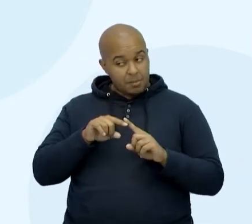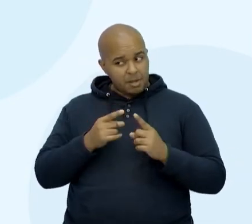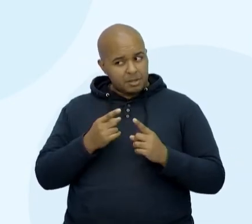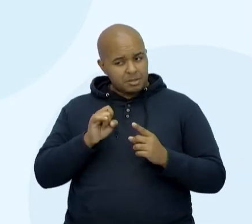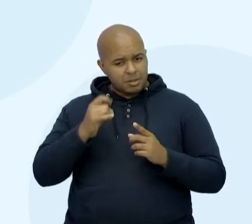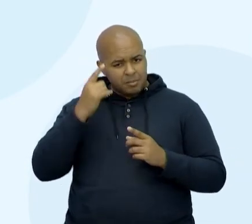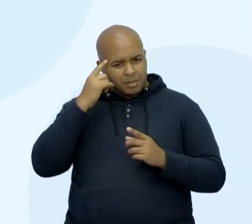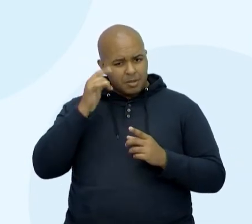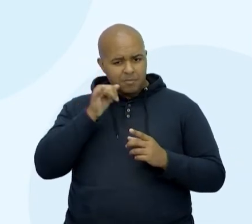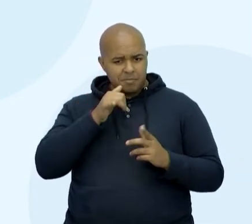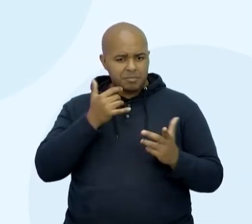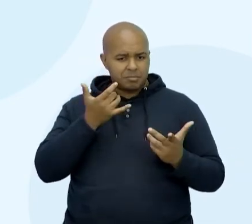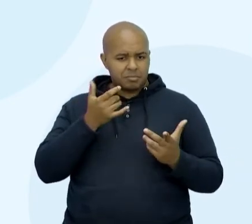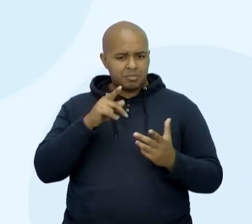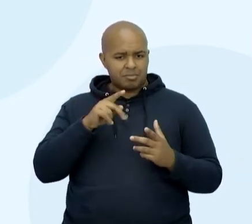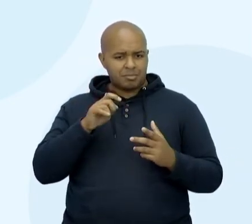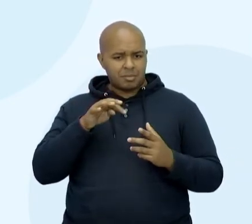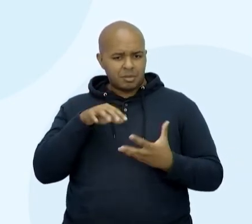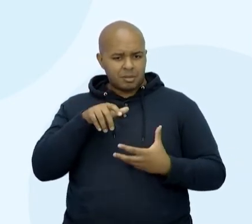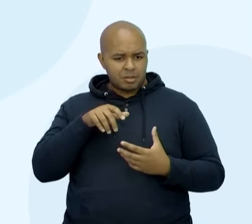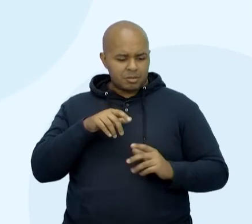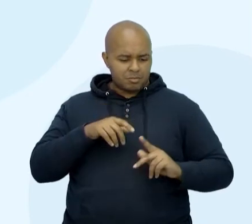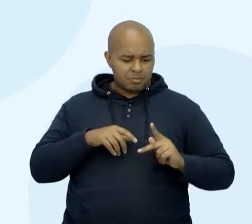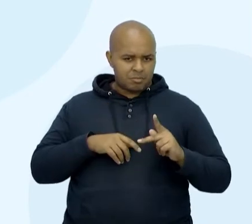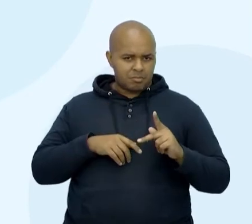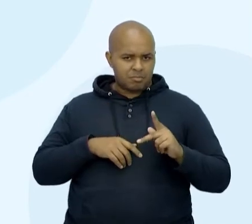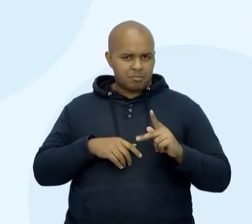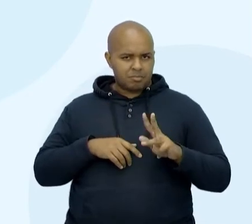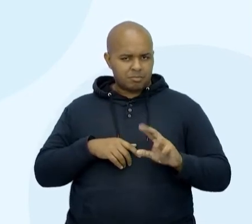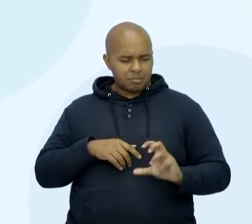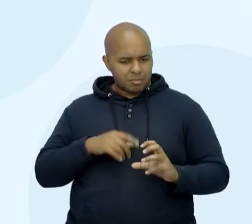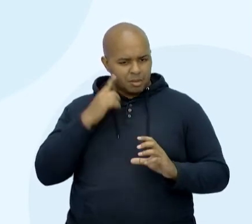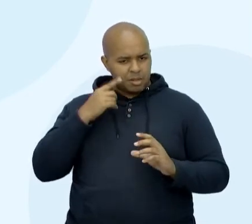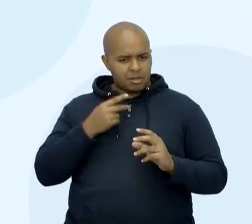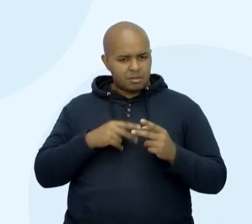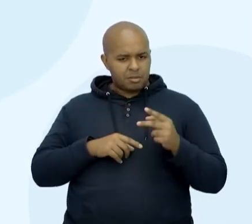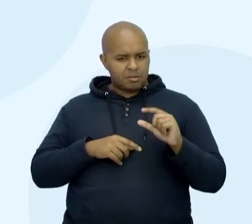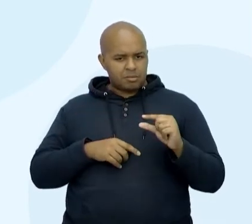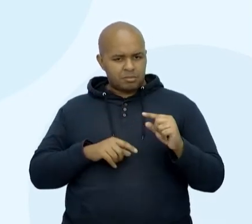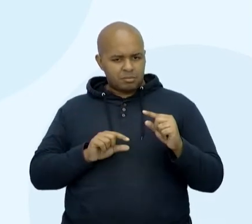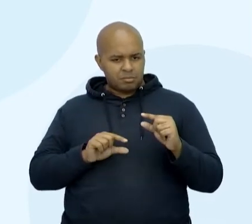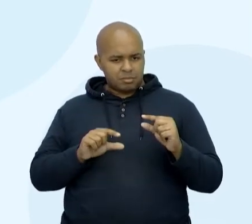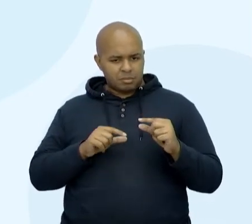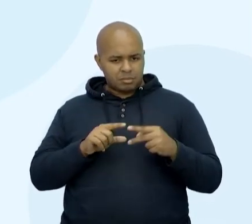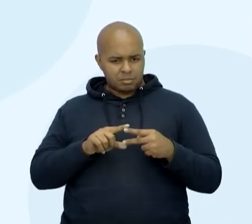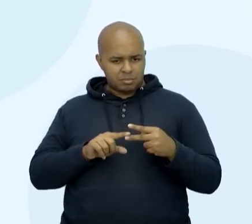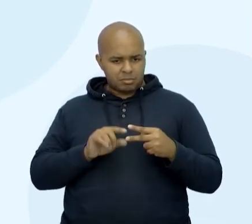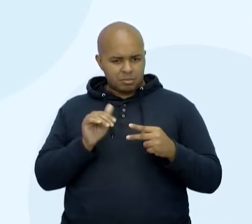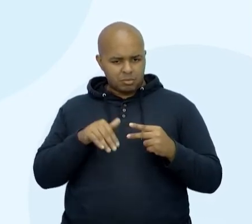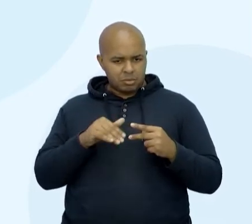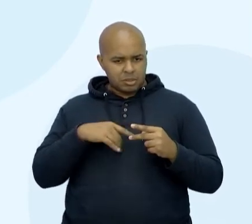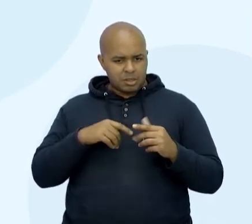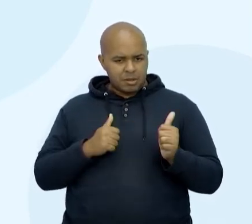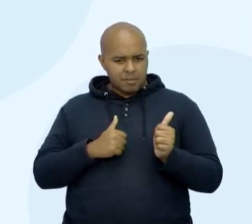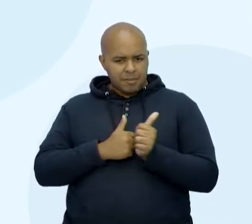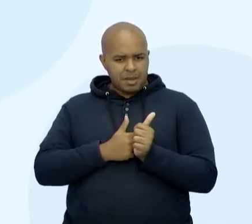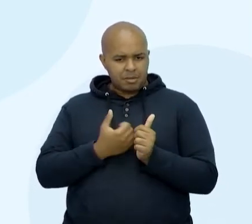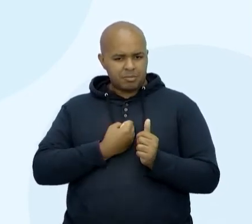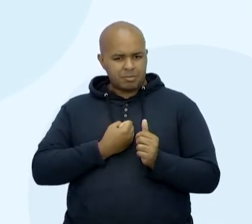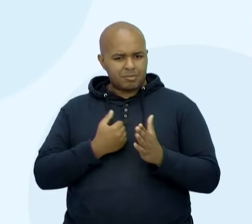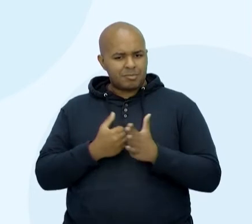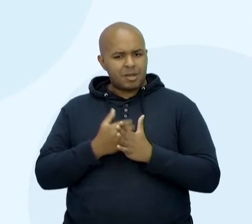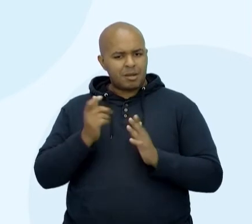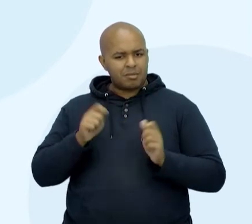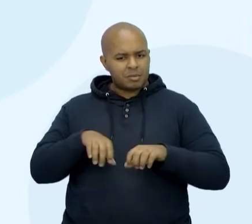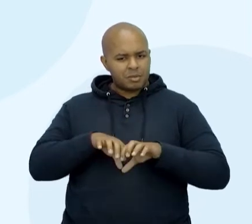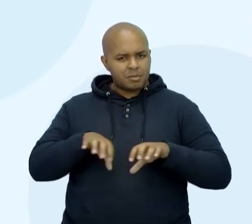se eu pensar, por exemplo, no PET e no PVC, que são as duas últimas linhas aí, que tem a densidade muito próxima, será que é